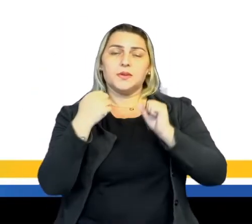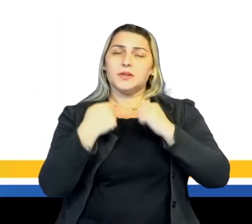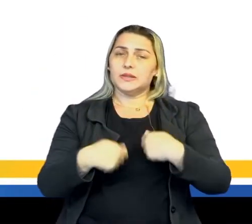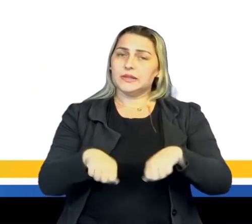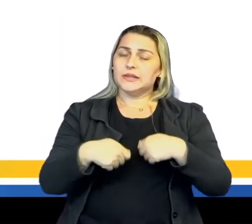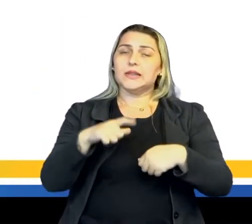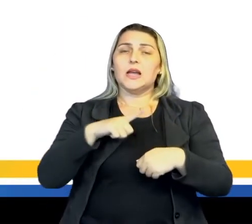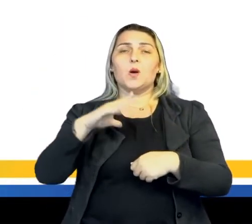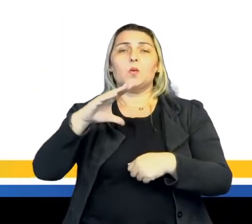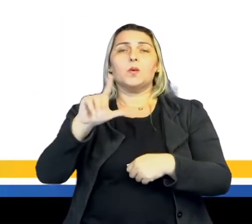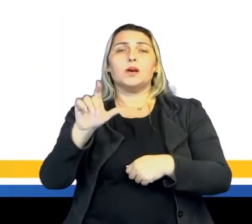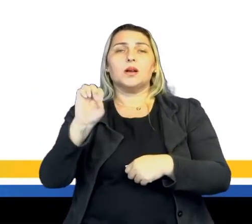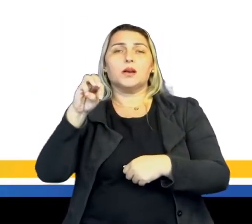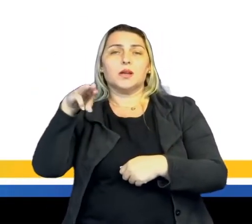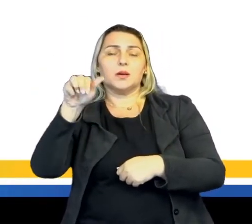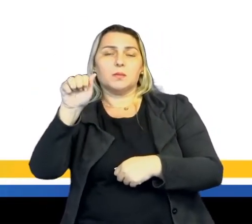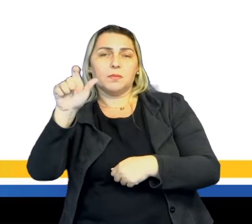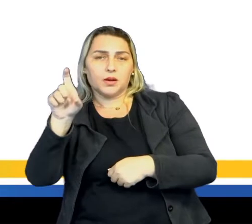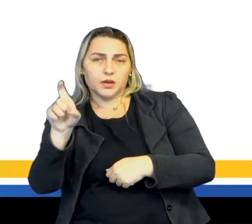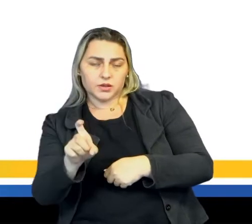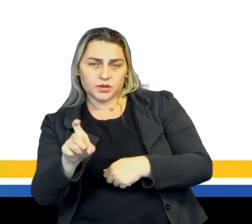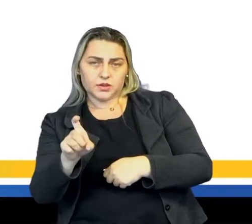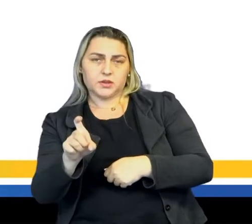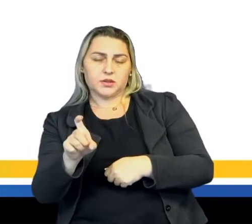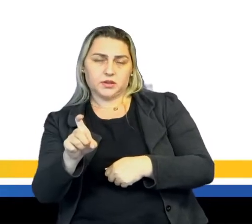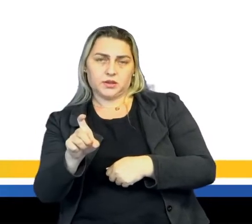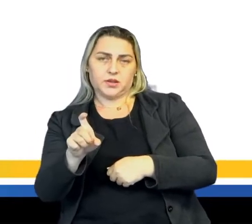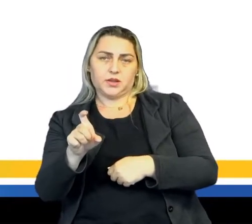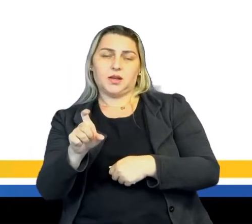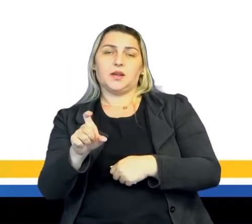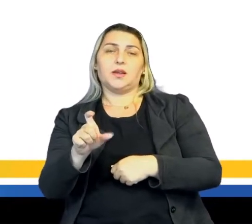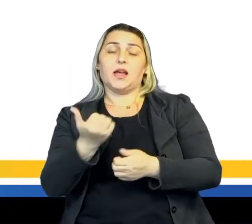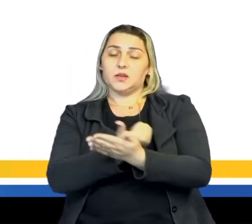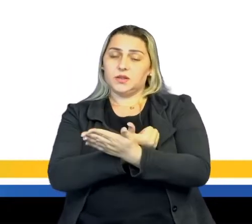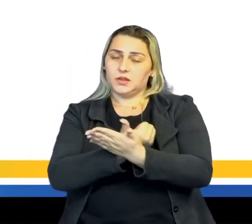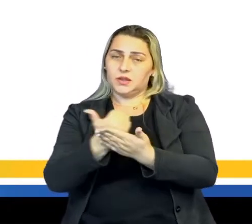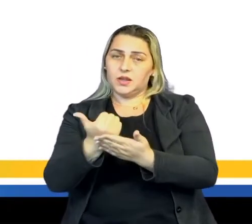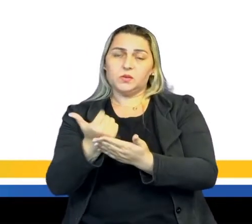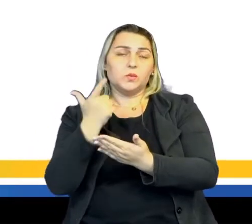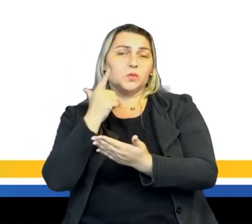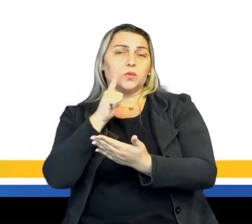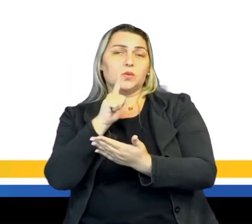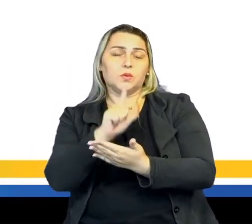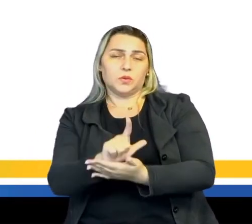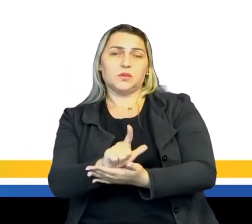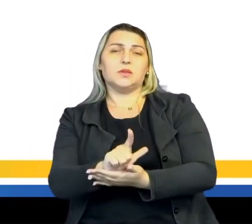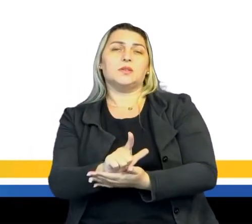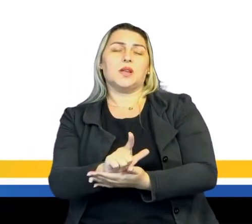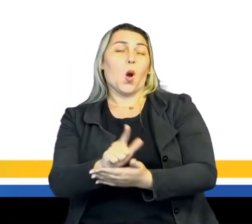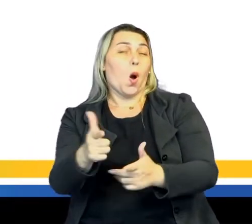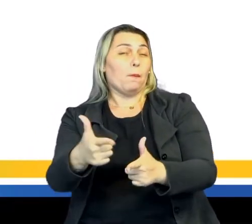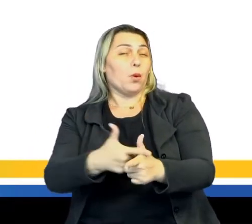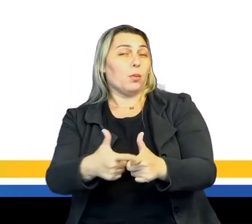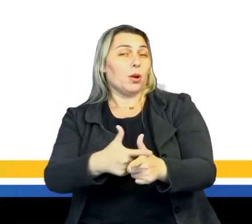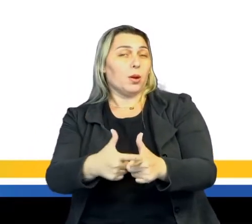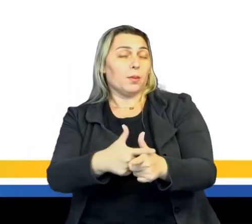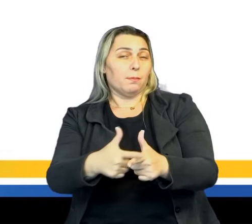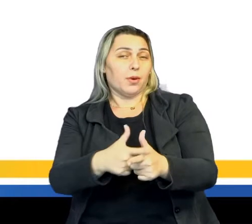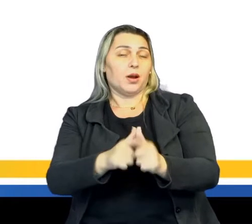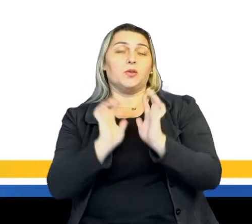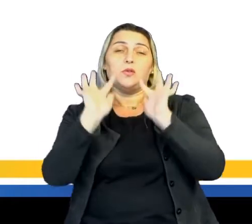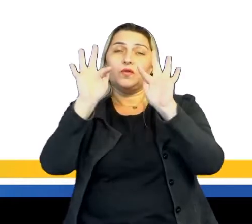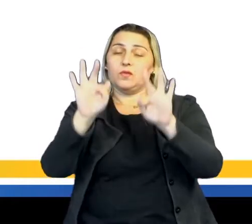um clímax, ponto narrativa, em que a ação atinge o seu momento crítico, tornando um